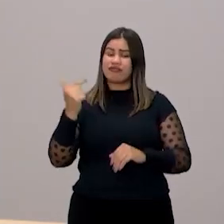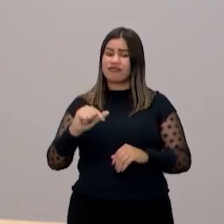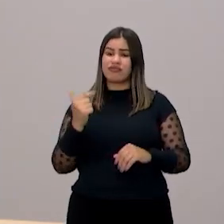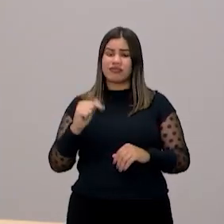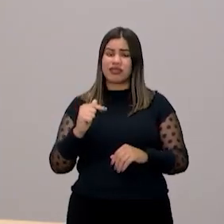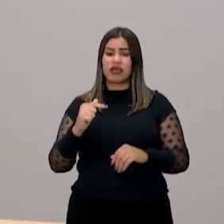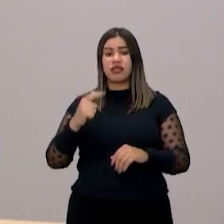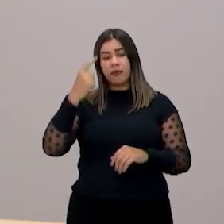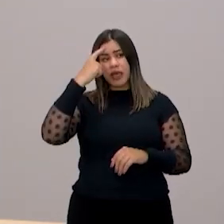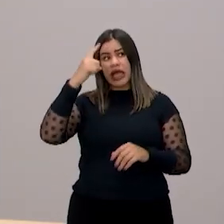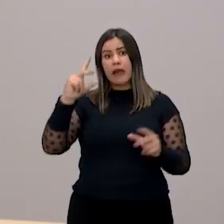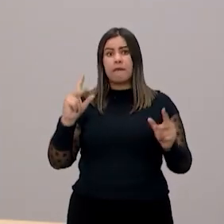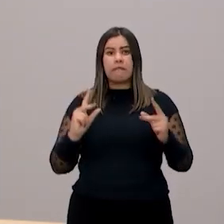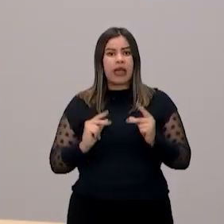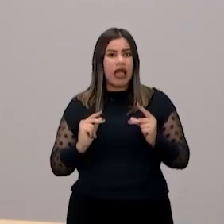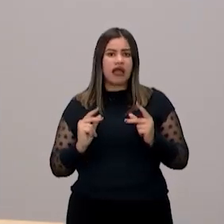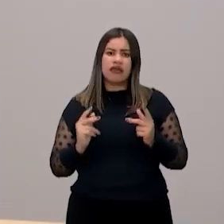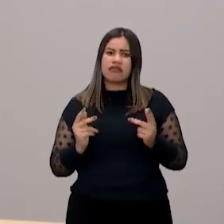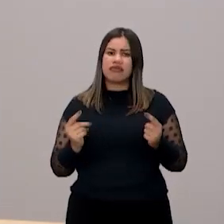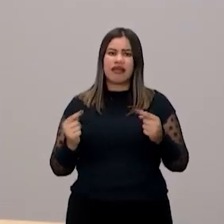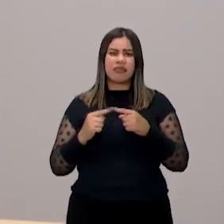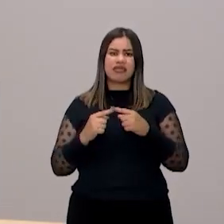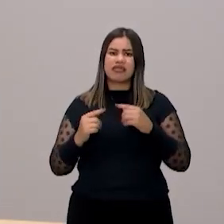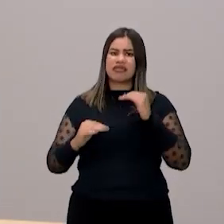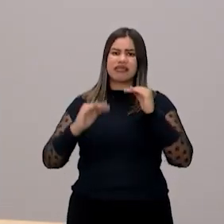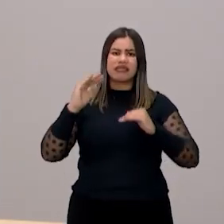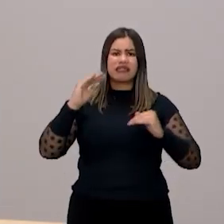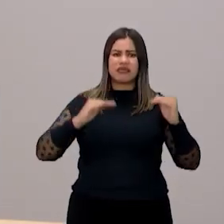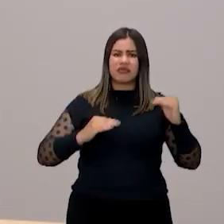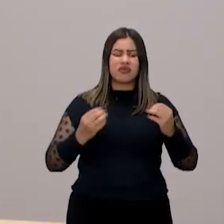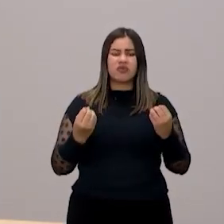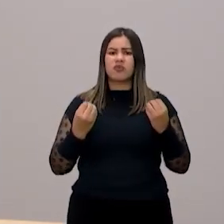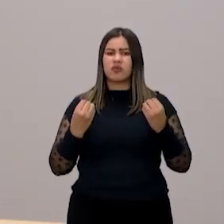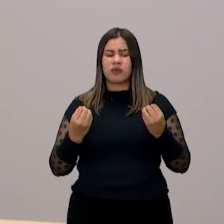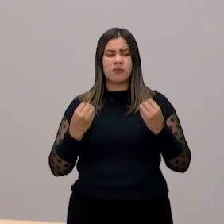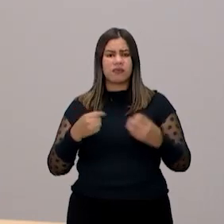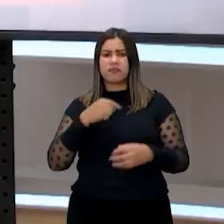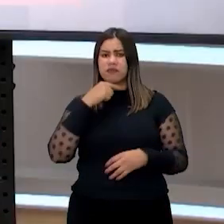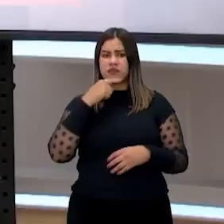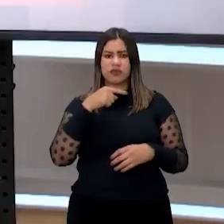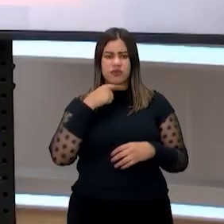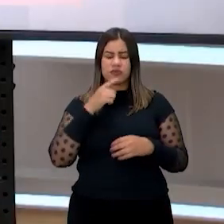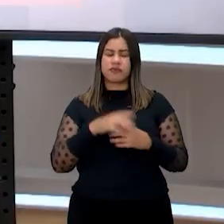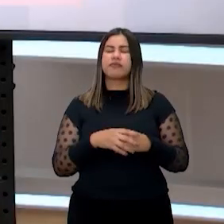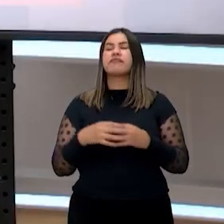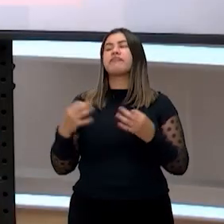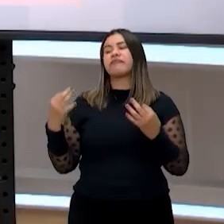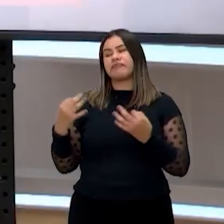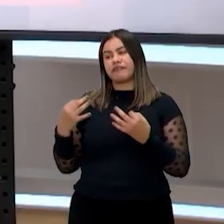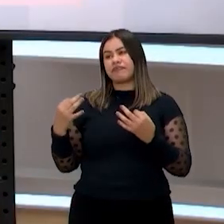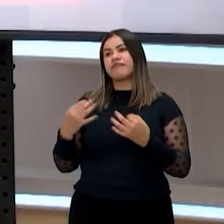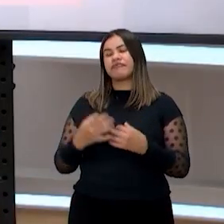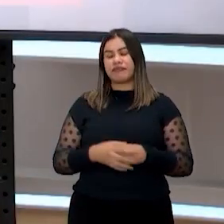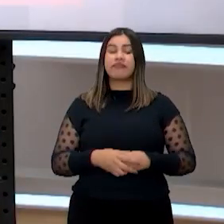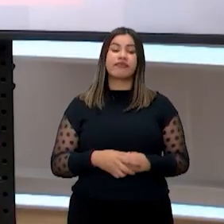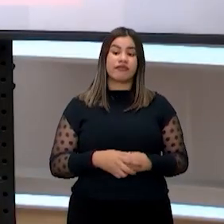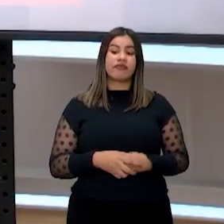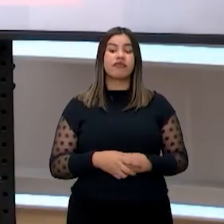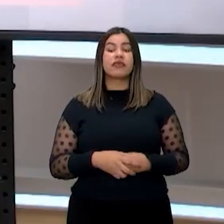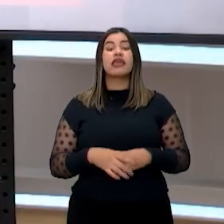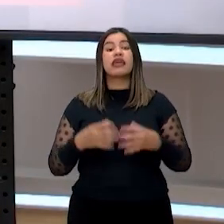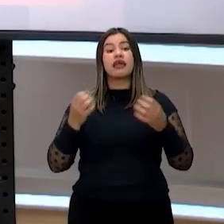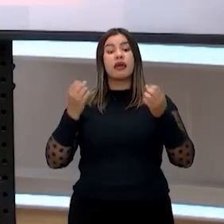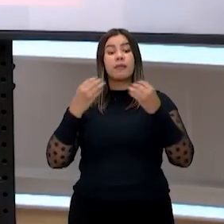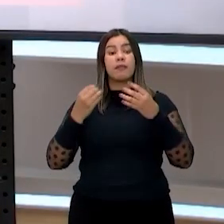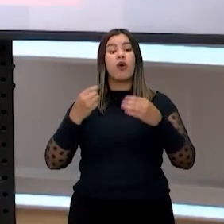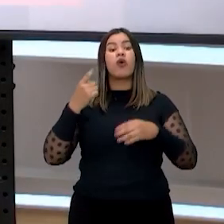pensar em meritocracia partindo de um ambiente de tanta desigualdade? Perfeito o que você falou. E é bom a gente sempre